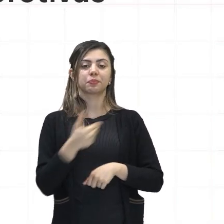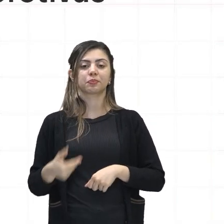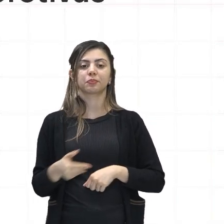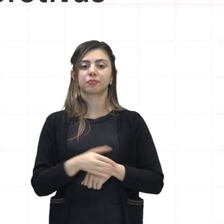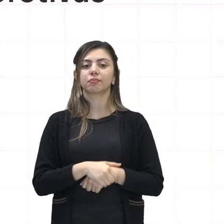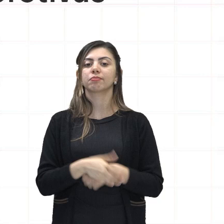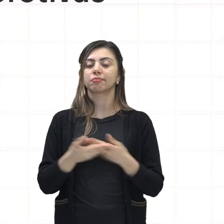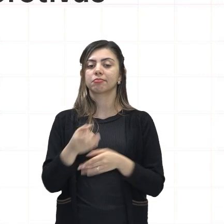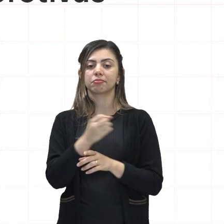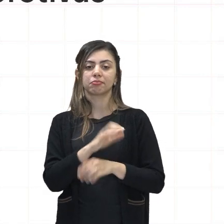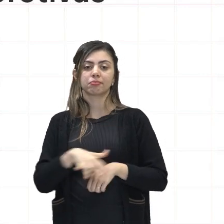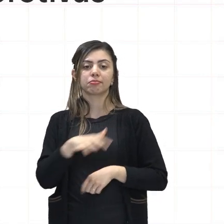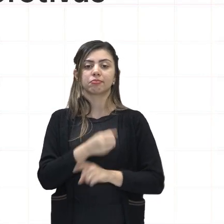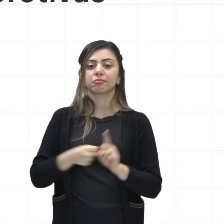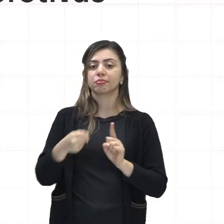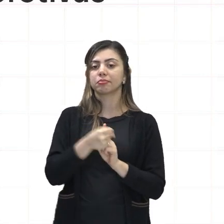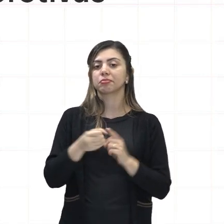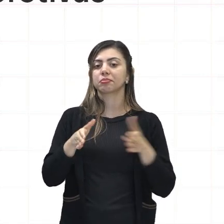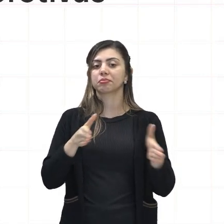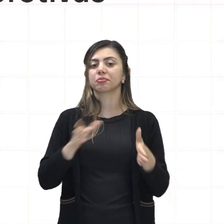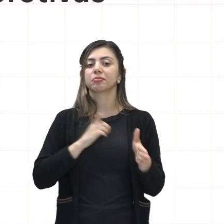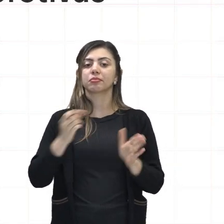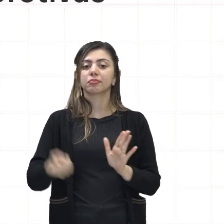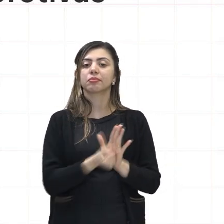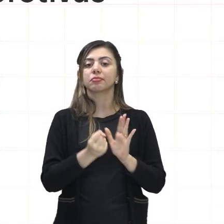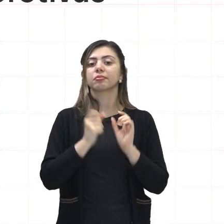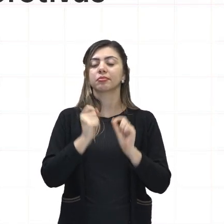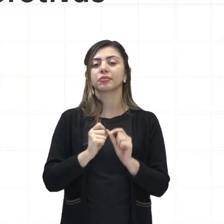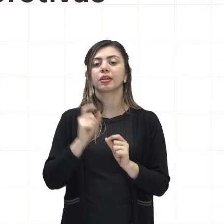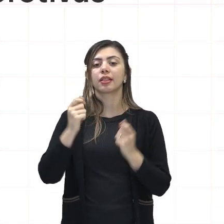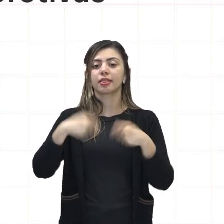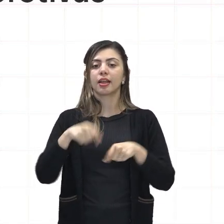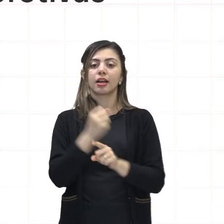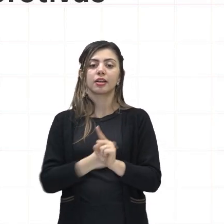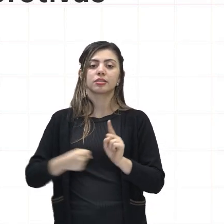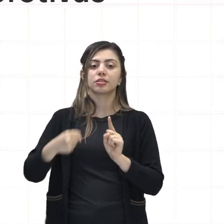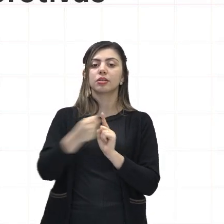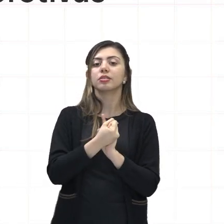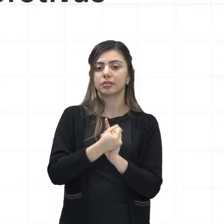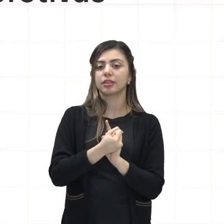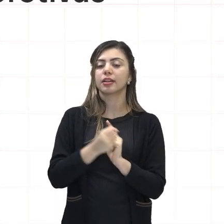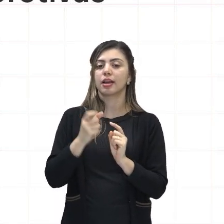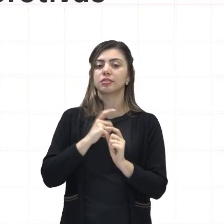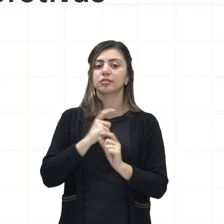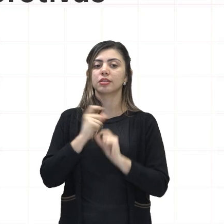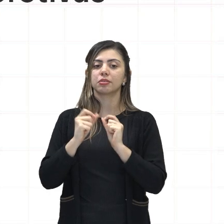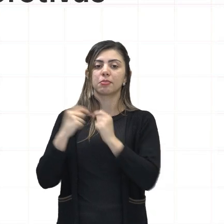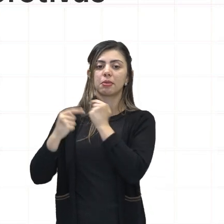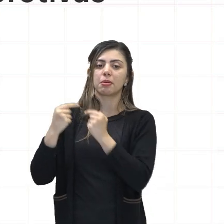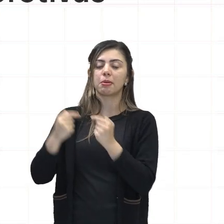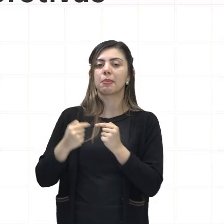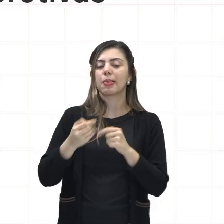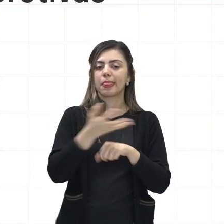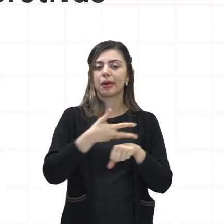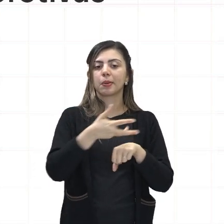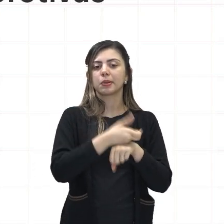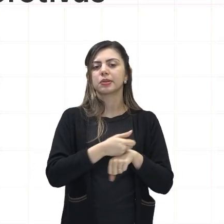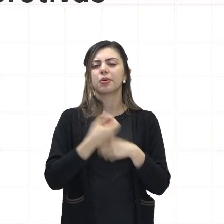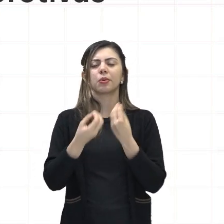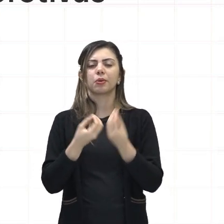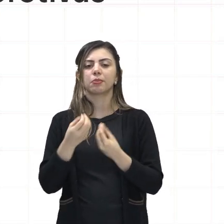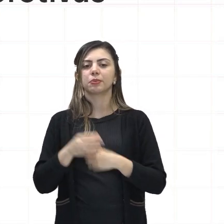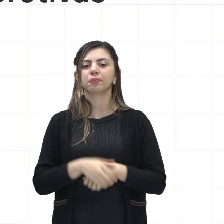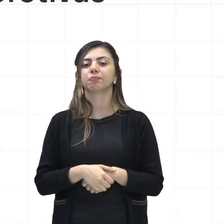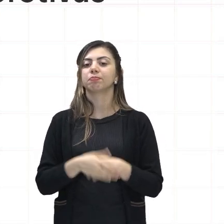Na sociedade, o período foi marcado pela manutenção das estruturas sociais herdadas do período colonial, com